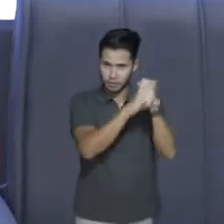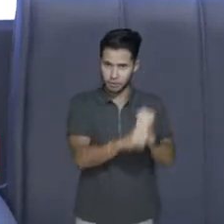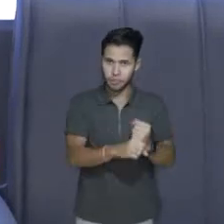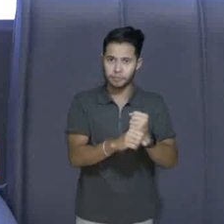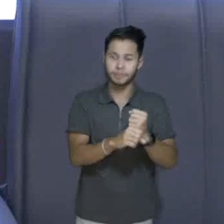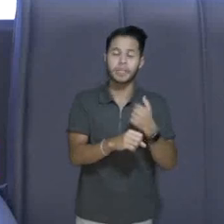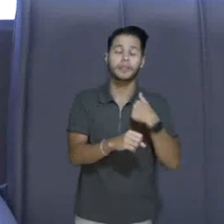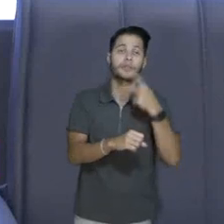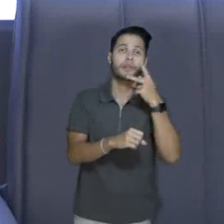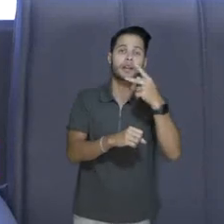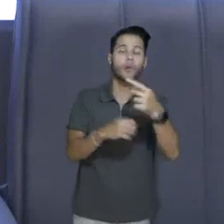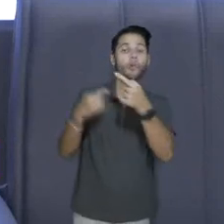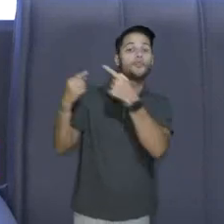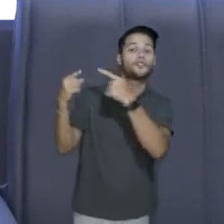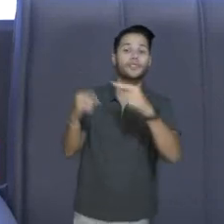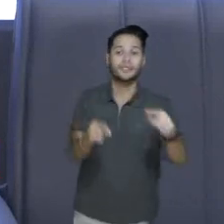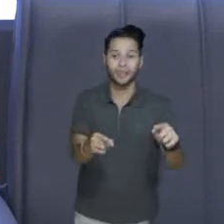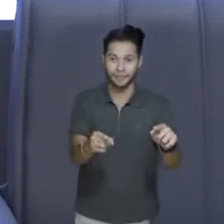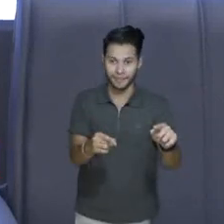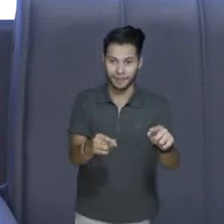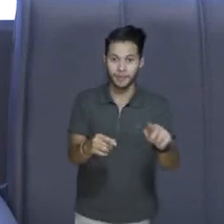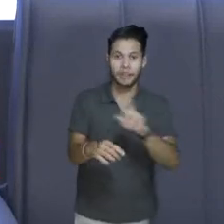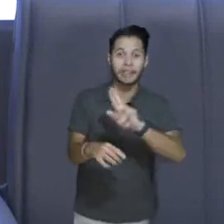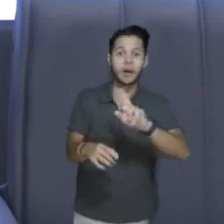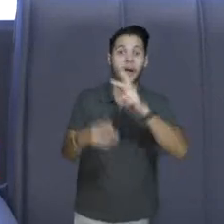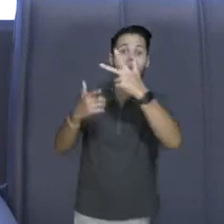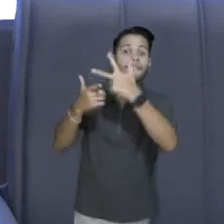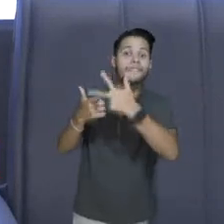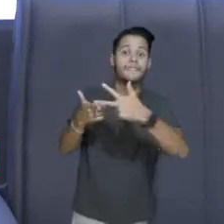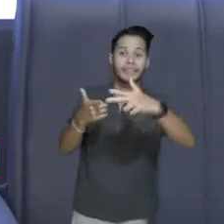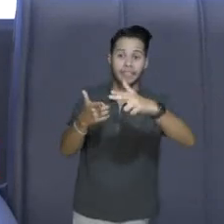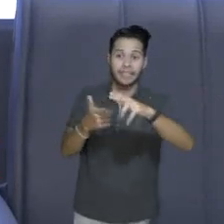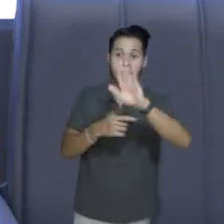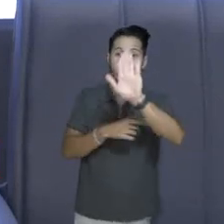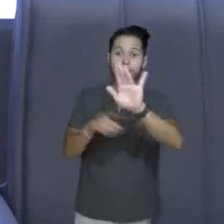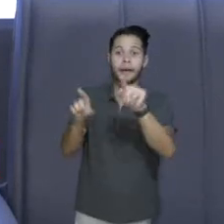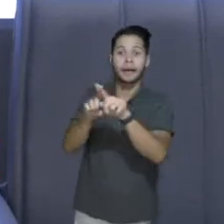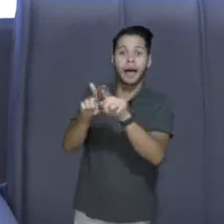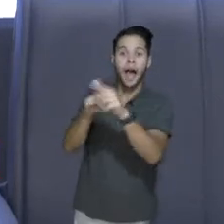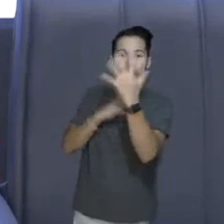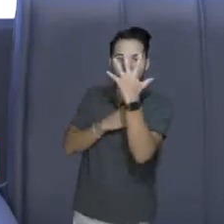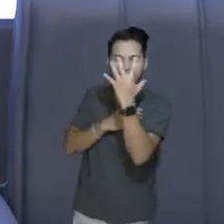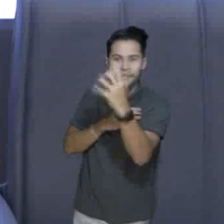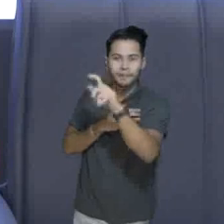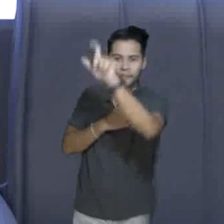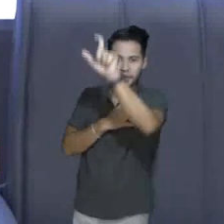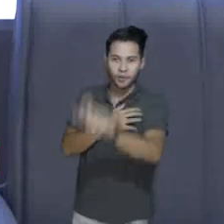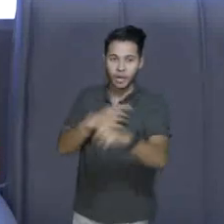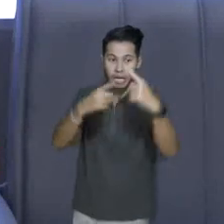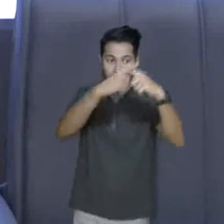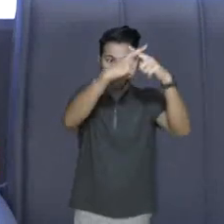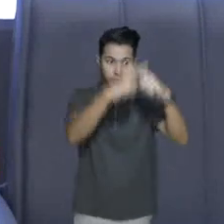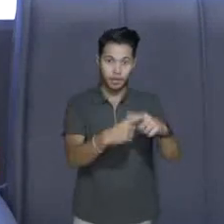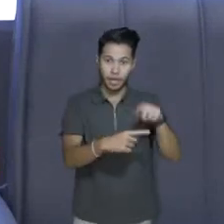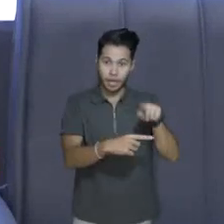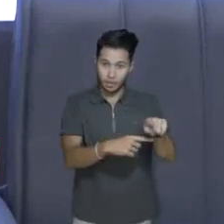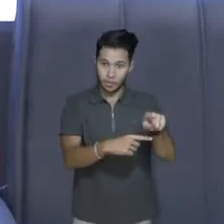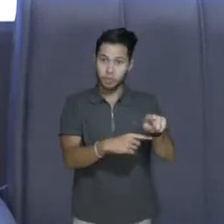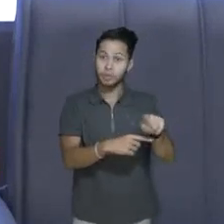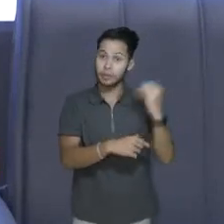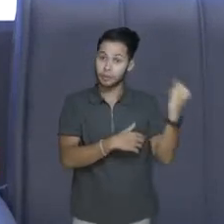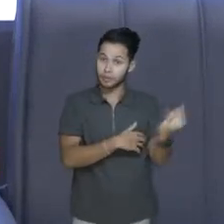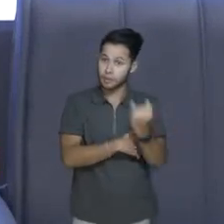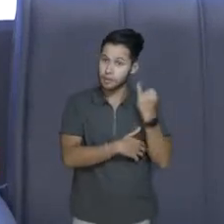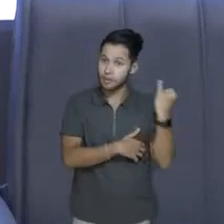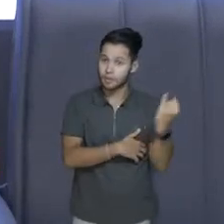época não era só vencer campeonatos mas convencer a sociedade de que aquele campeonato era relevante